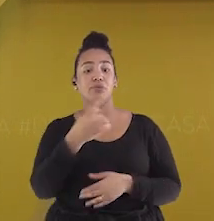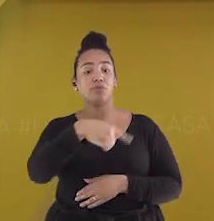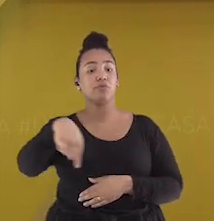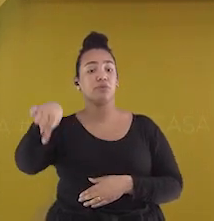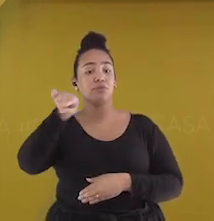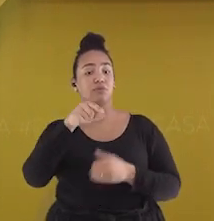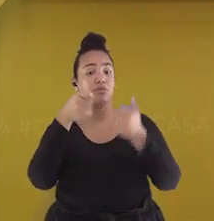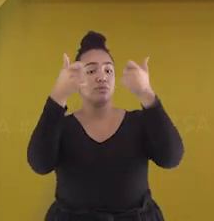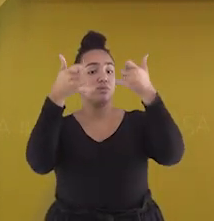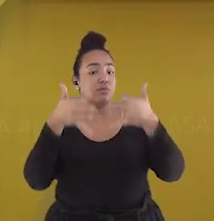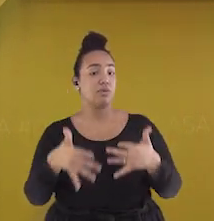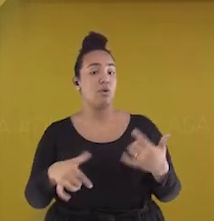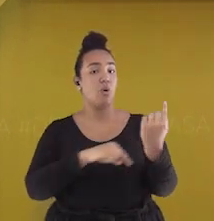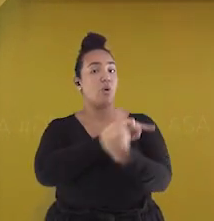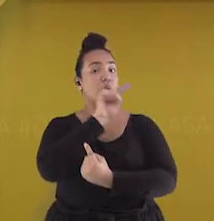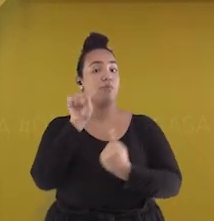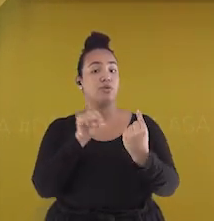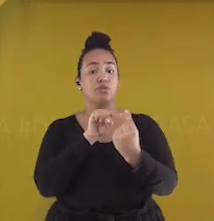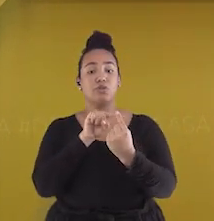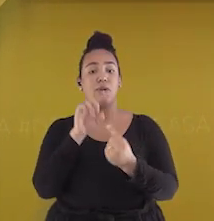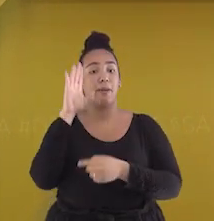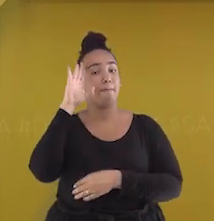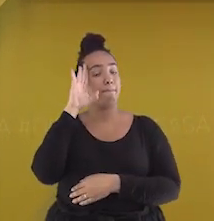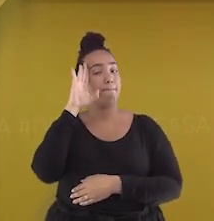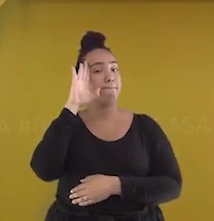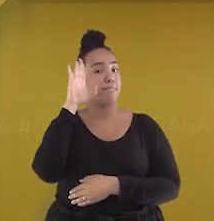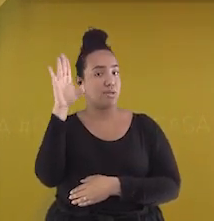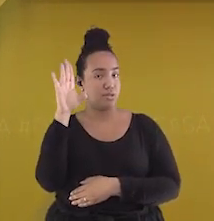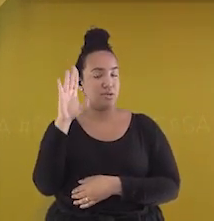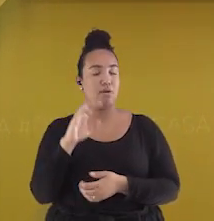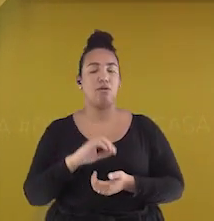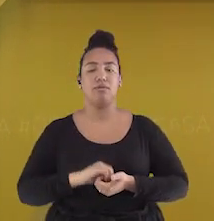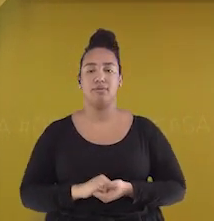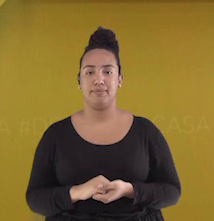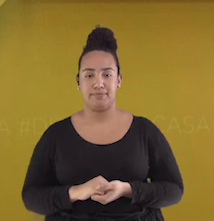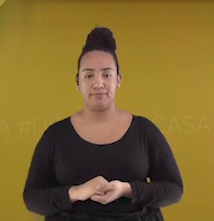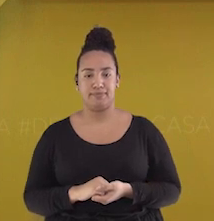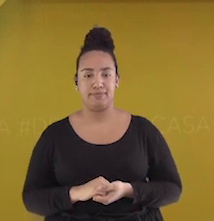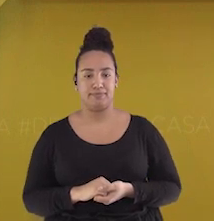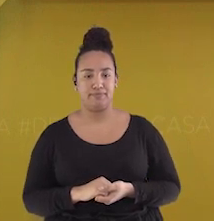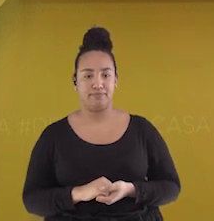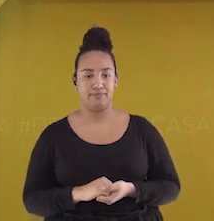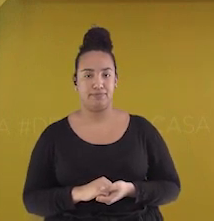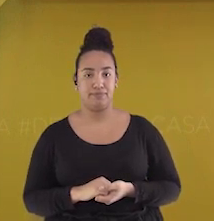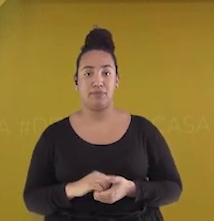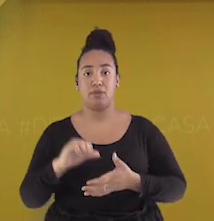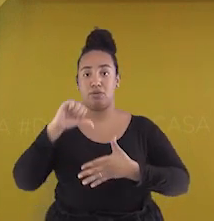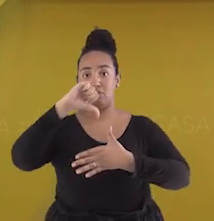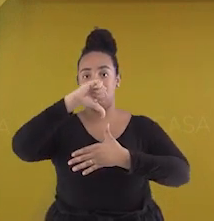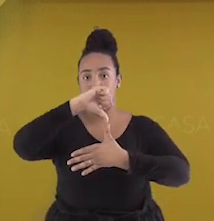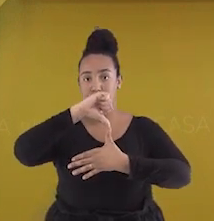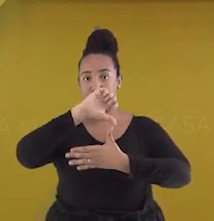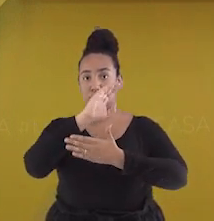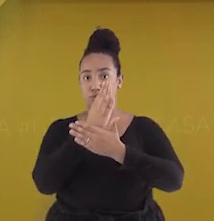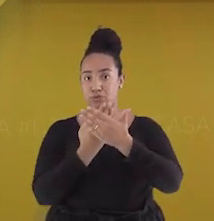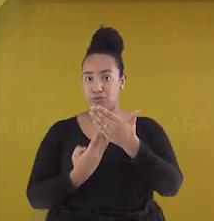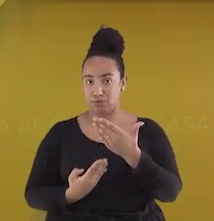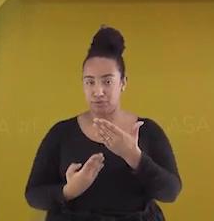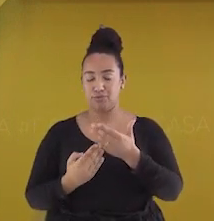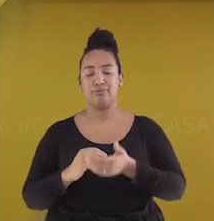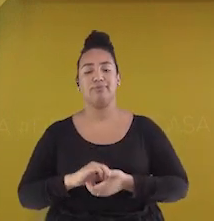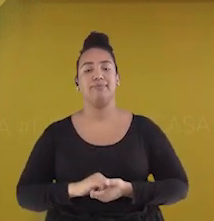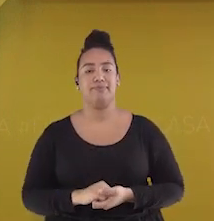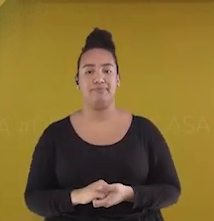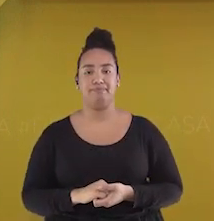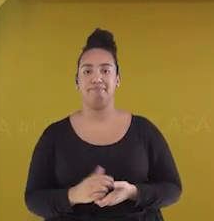Descreva os principais objetivos deste bloco econômico, que é o